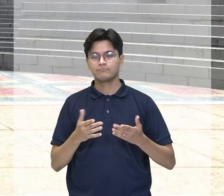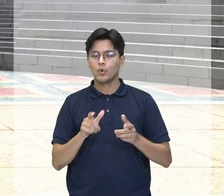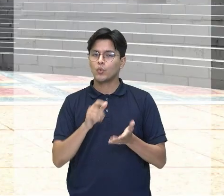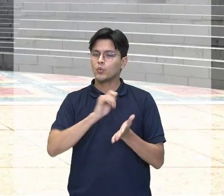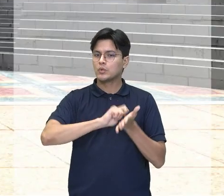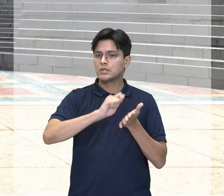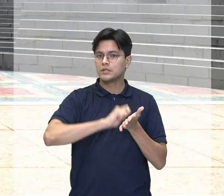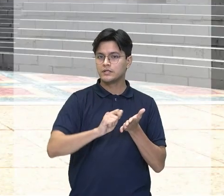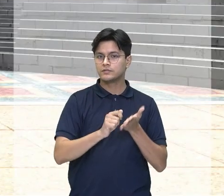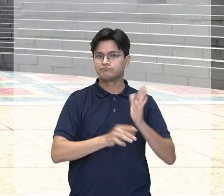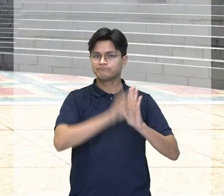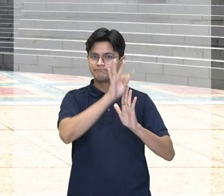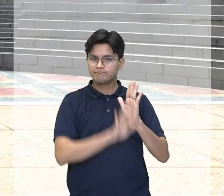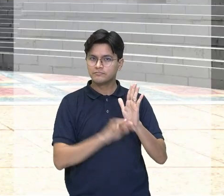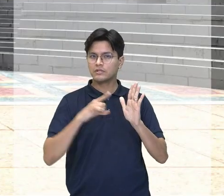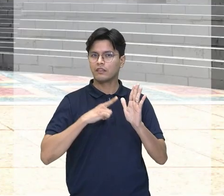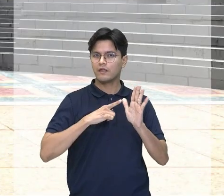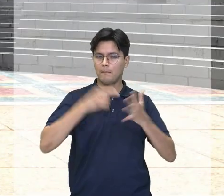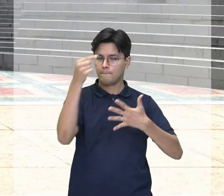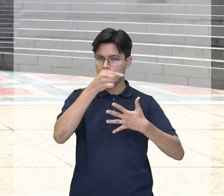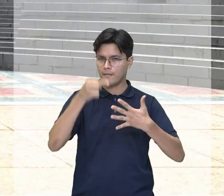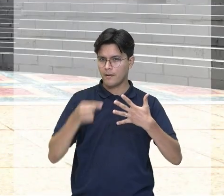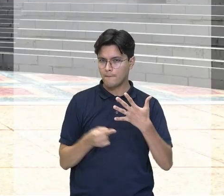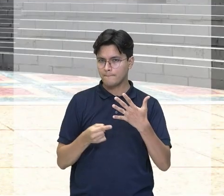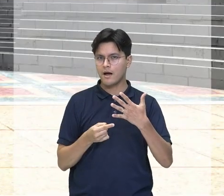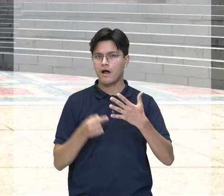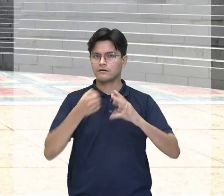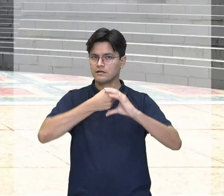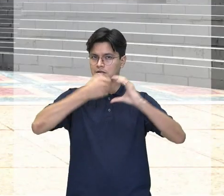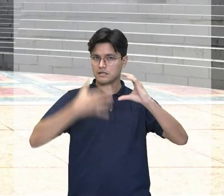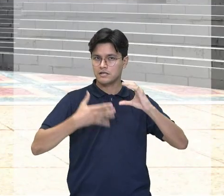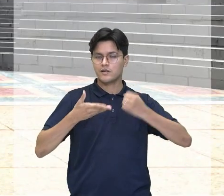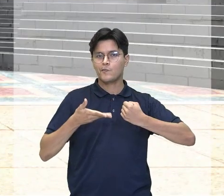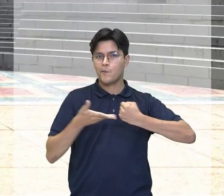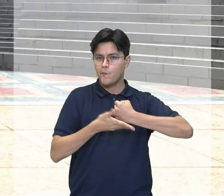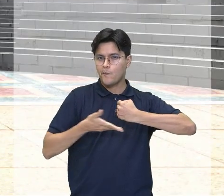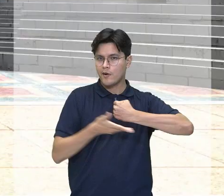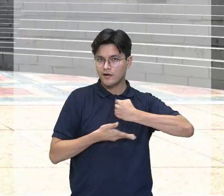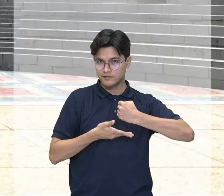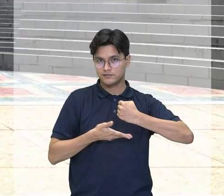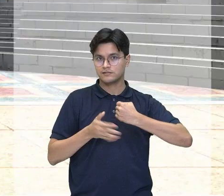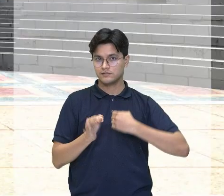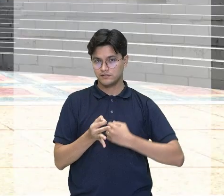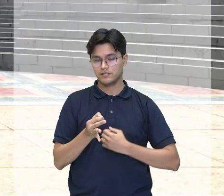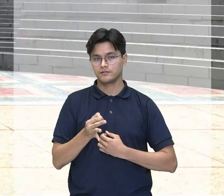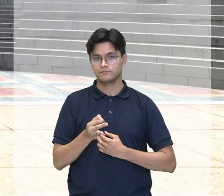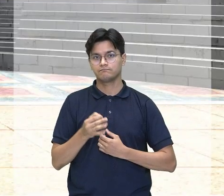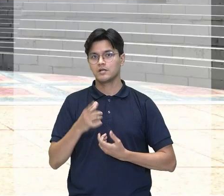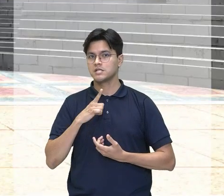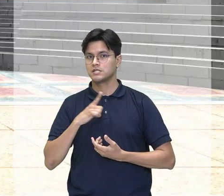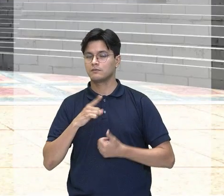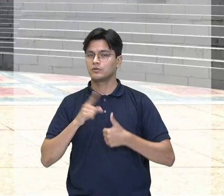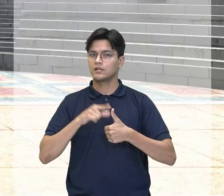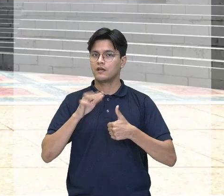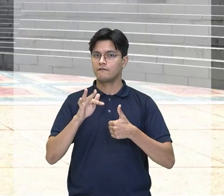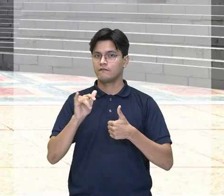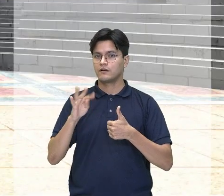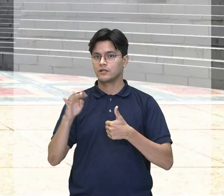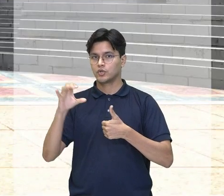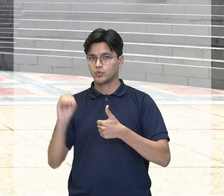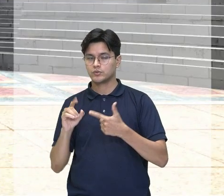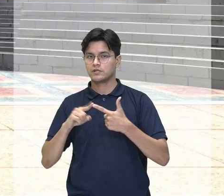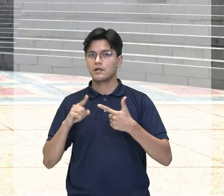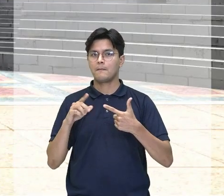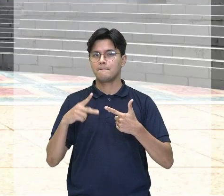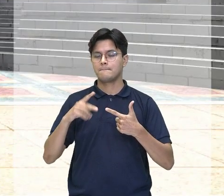ter alguns elementos básicos que nós já vimos aí em outros textos narrativos. Os fatos, nós vamos ter os personagens,